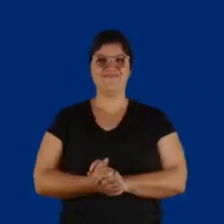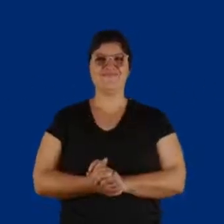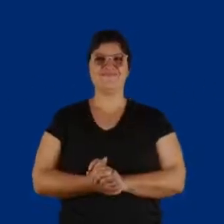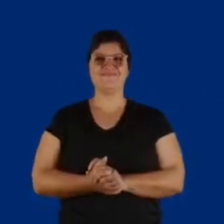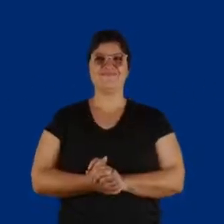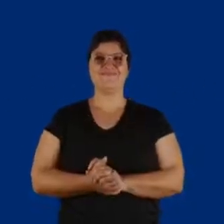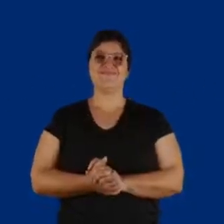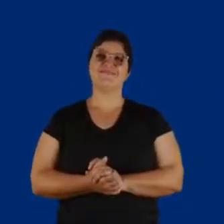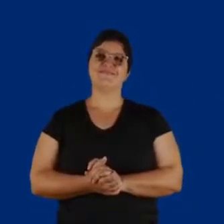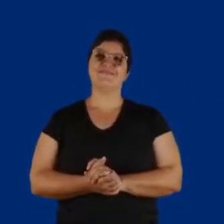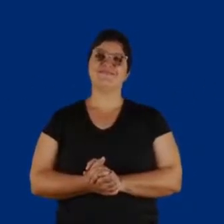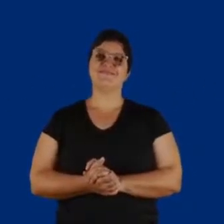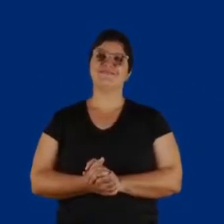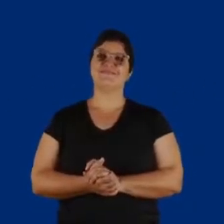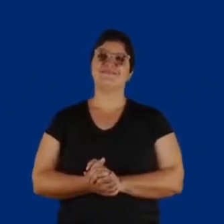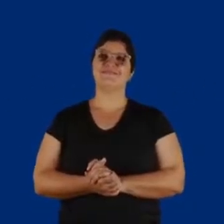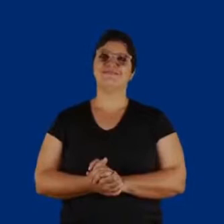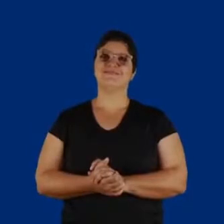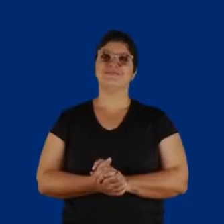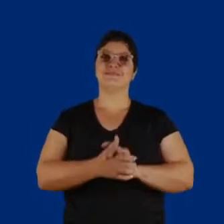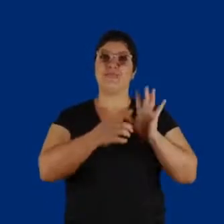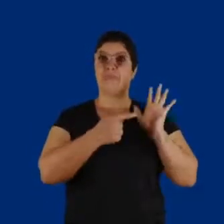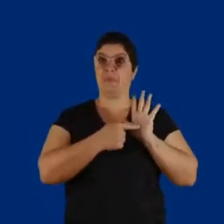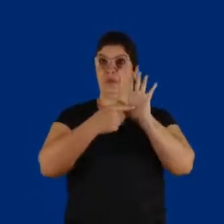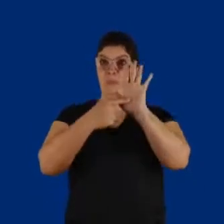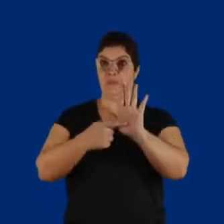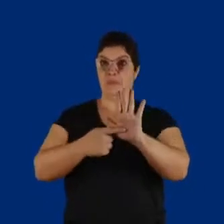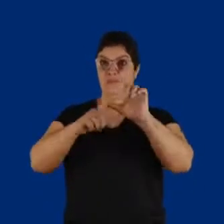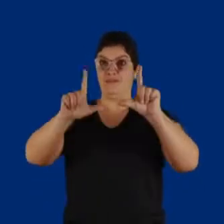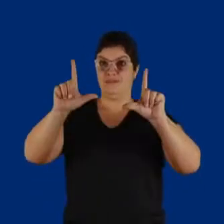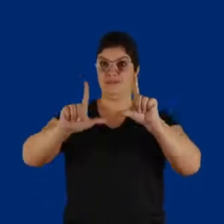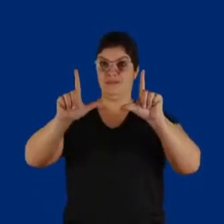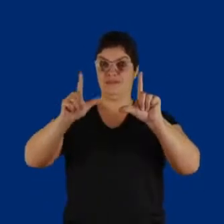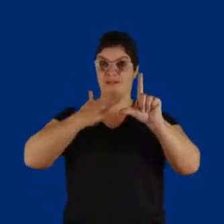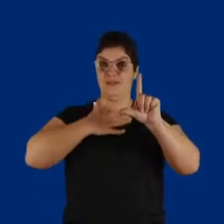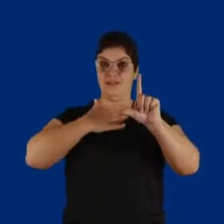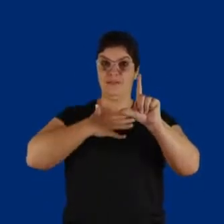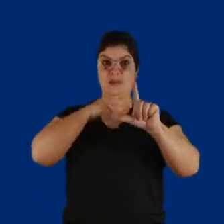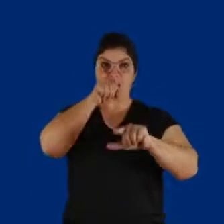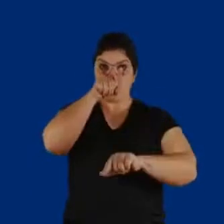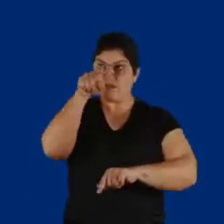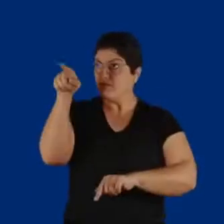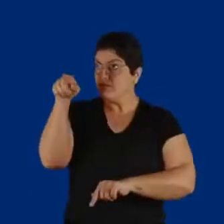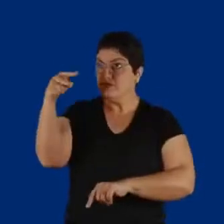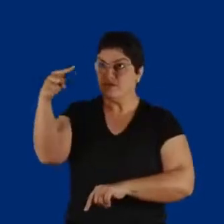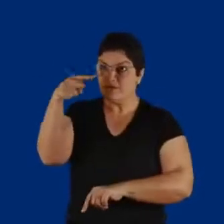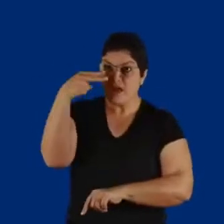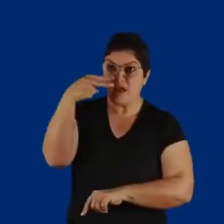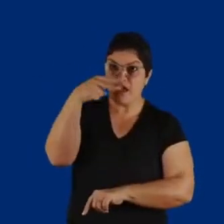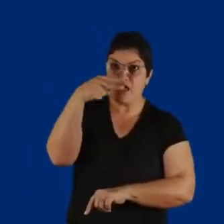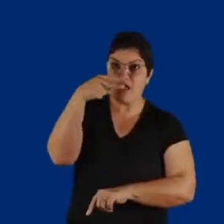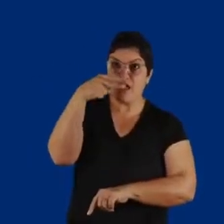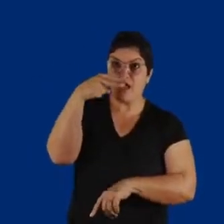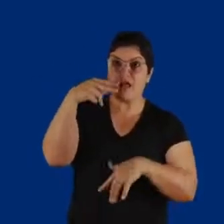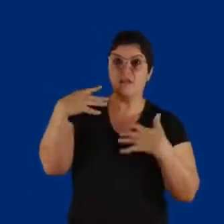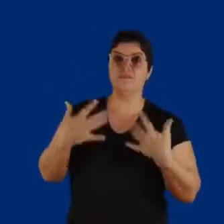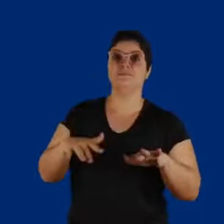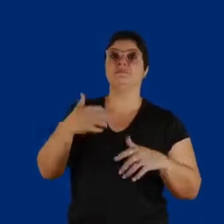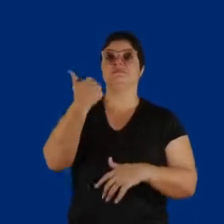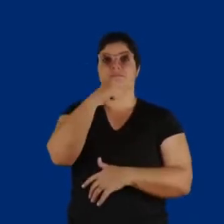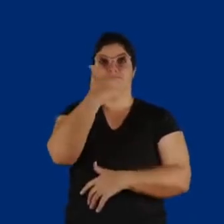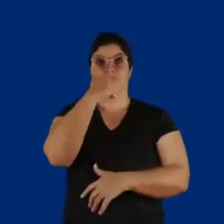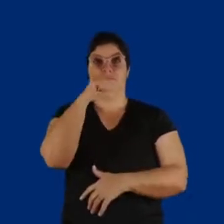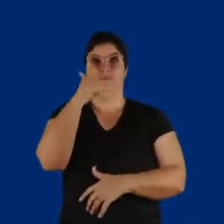Eu compartilhei a minha tela, não sei se vocês já estão vendo. Em primeiro lugar,